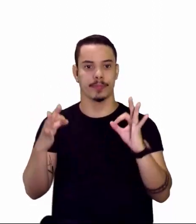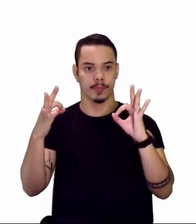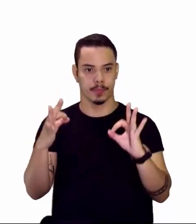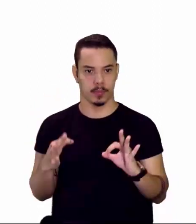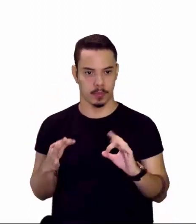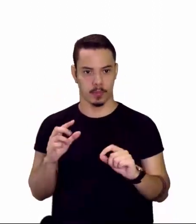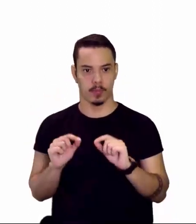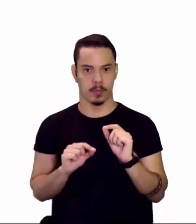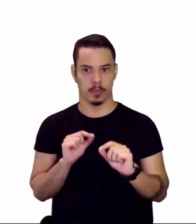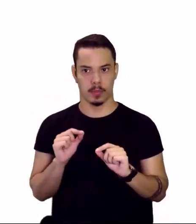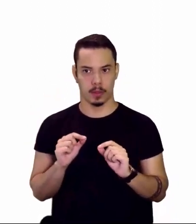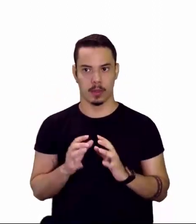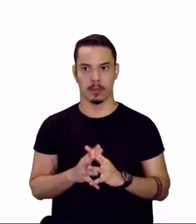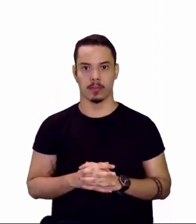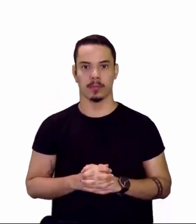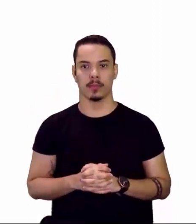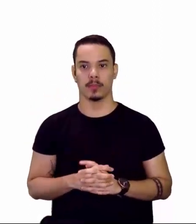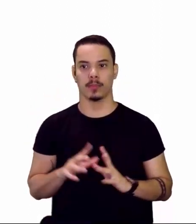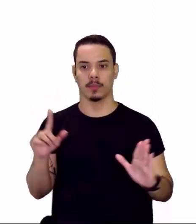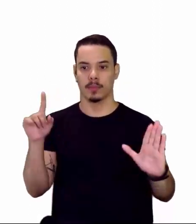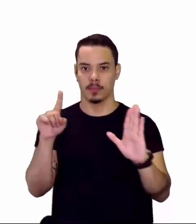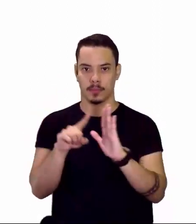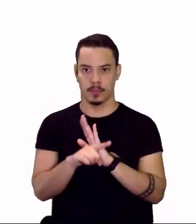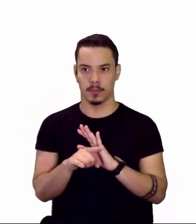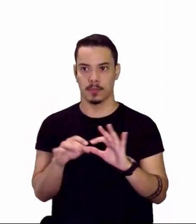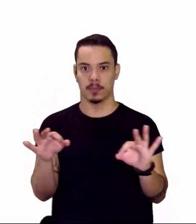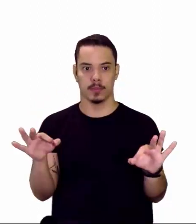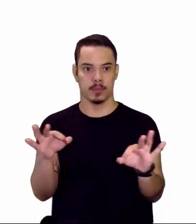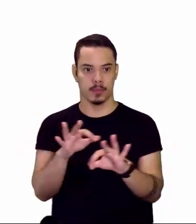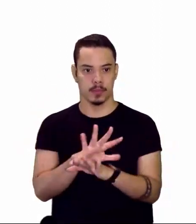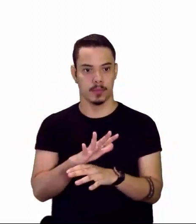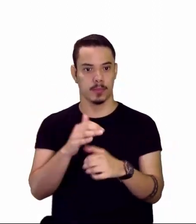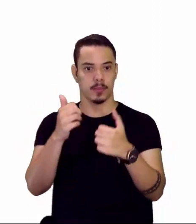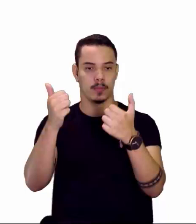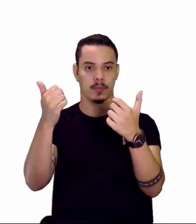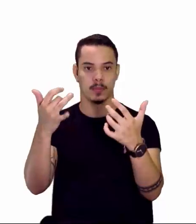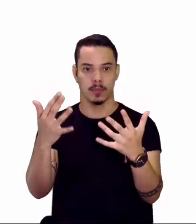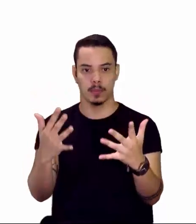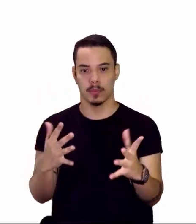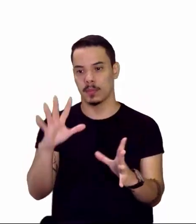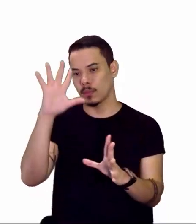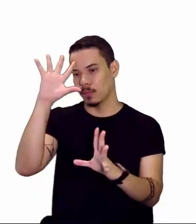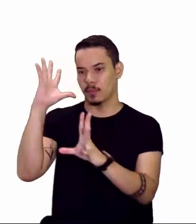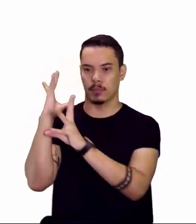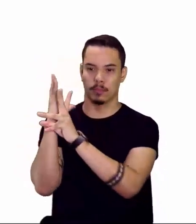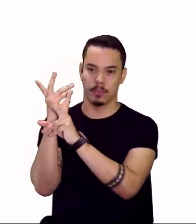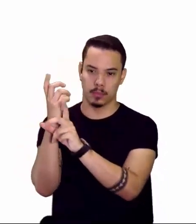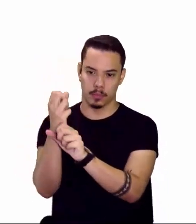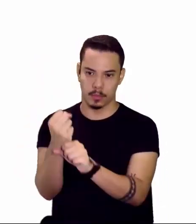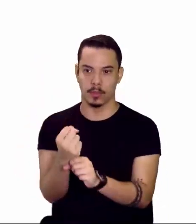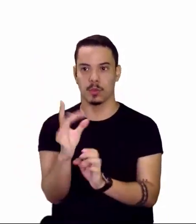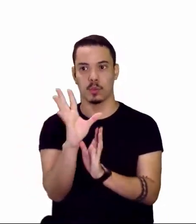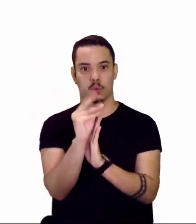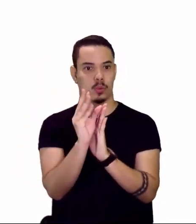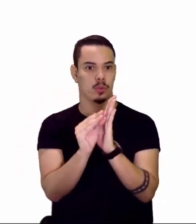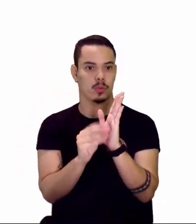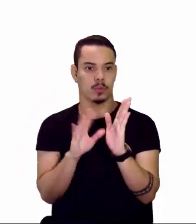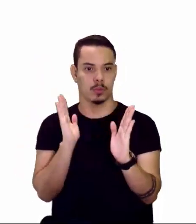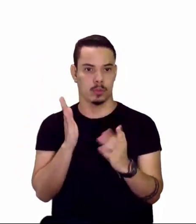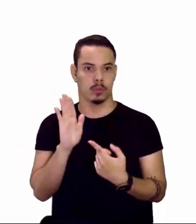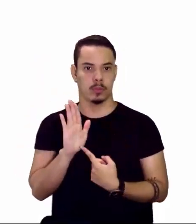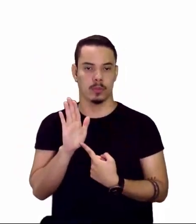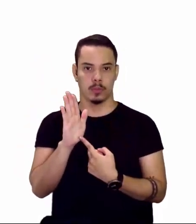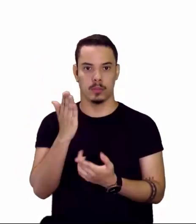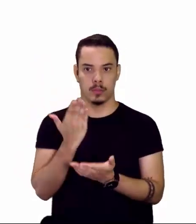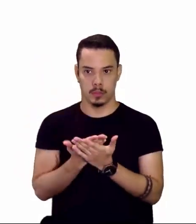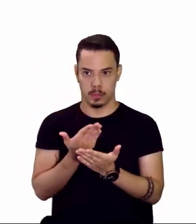exatamente uma questão que aborde revisão dos conteúdos que apresentamos